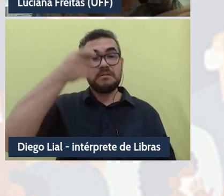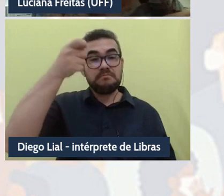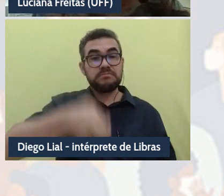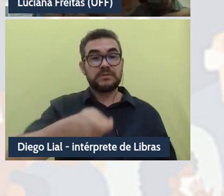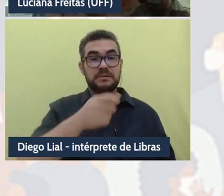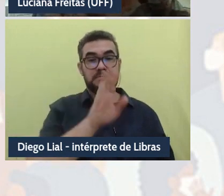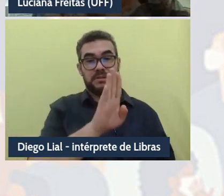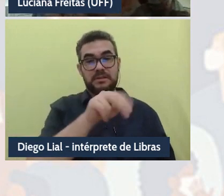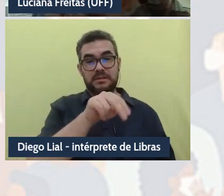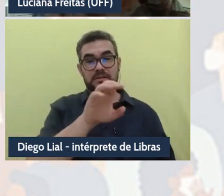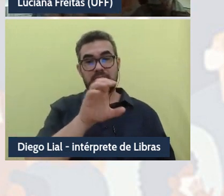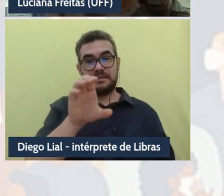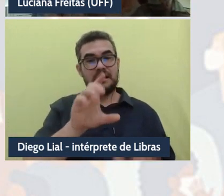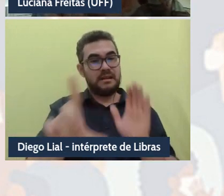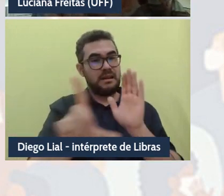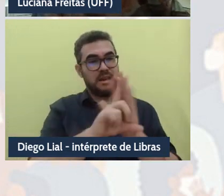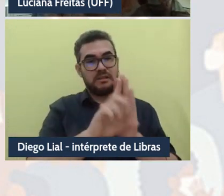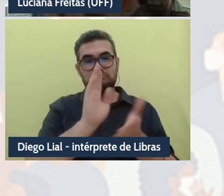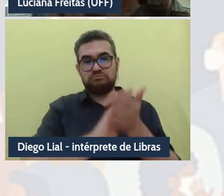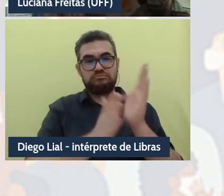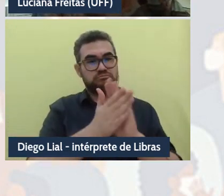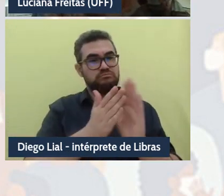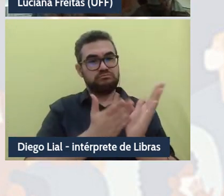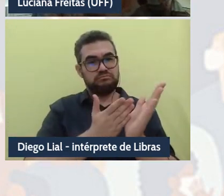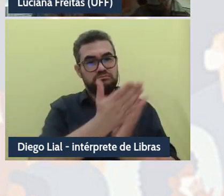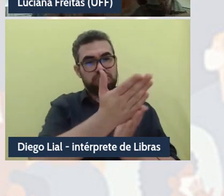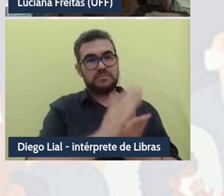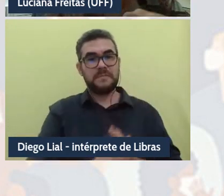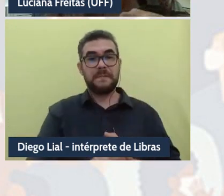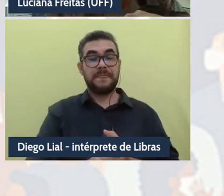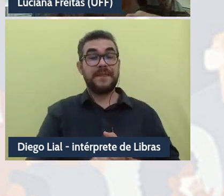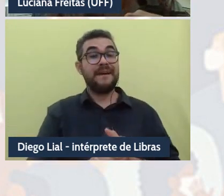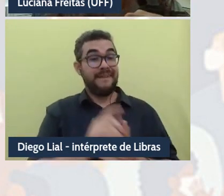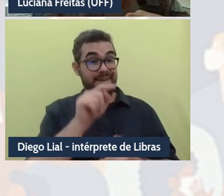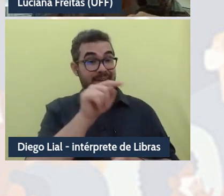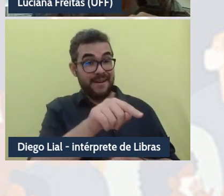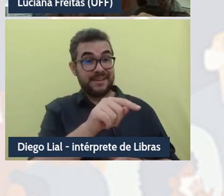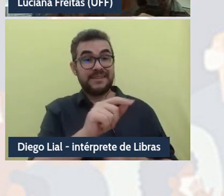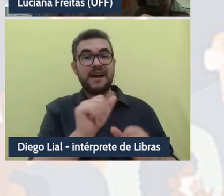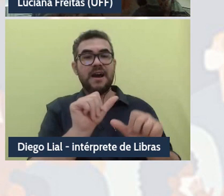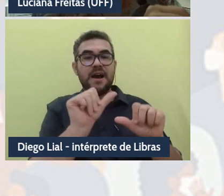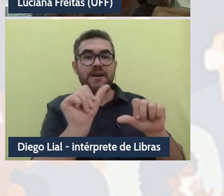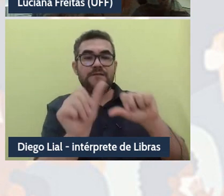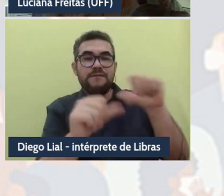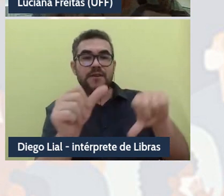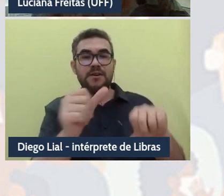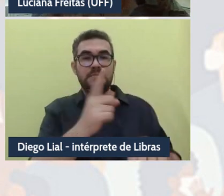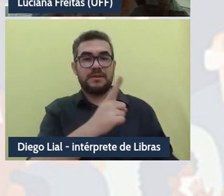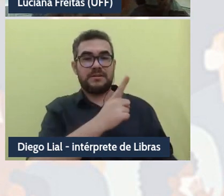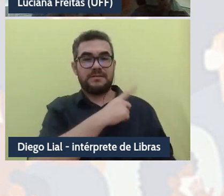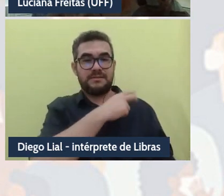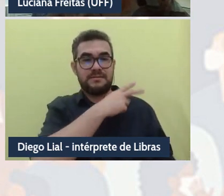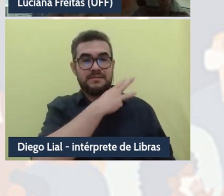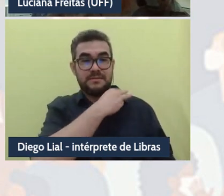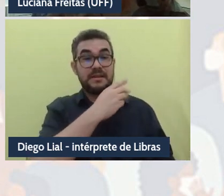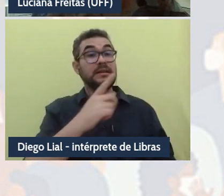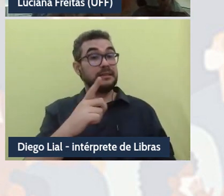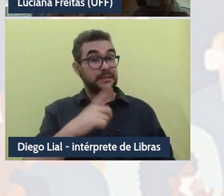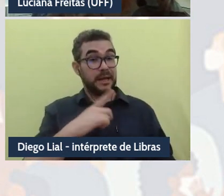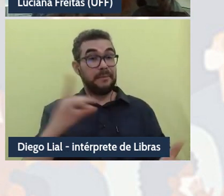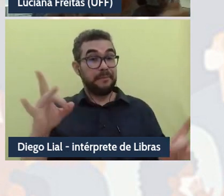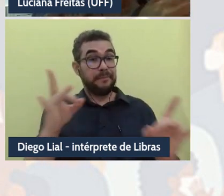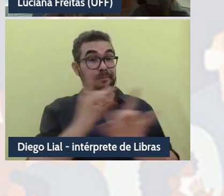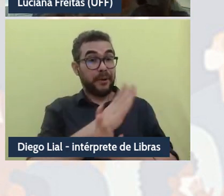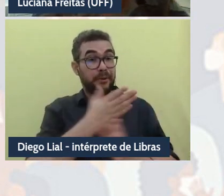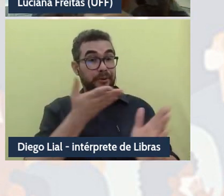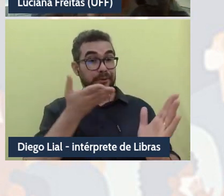Está lá, na lei da reforma do ensino médio, está lá a padronização e a testagem, né? Tem 13 menções à